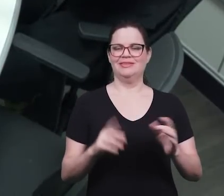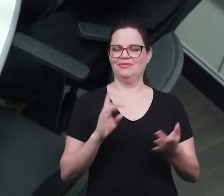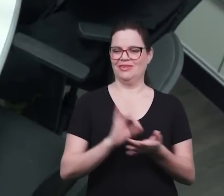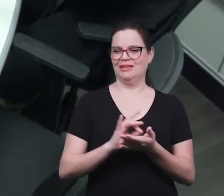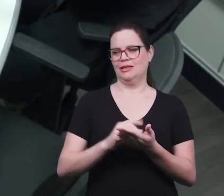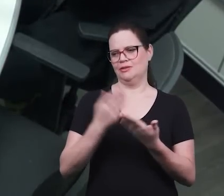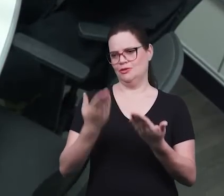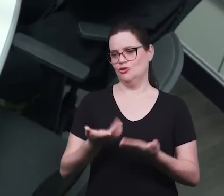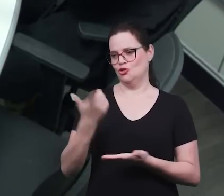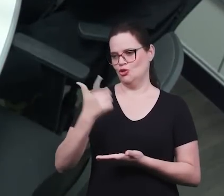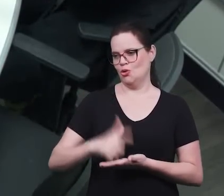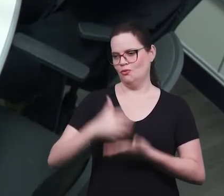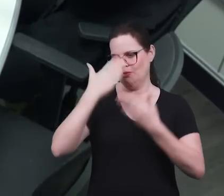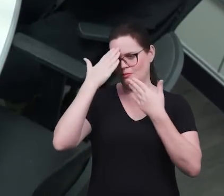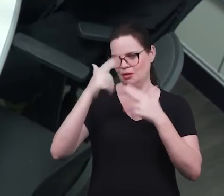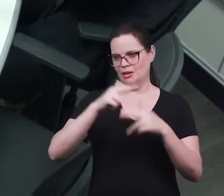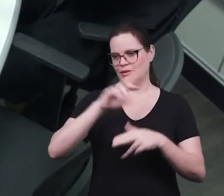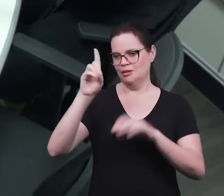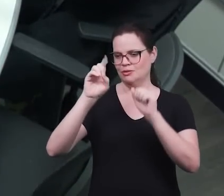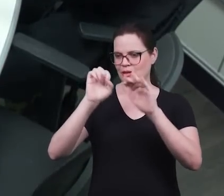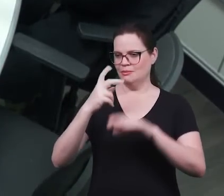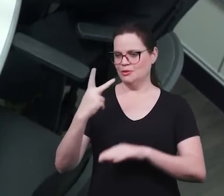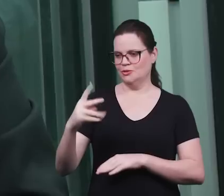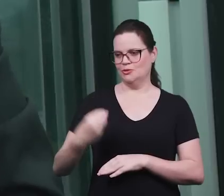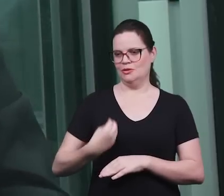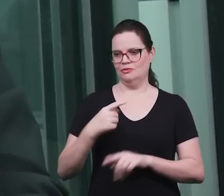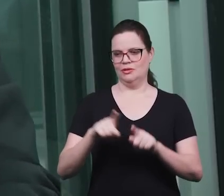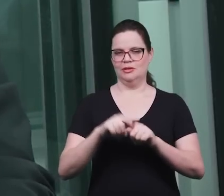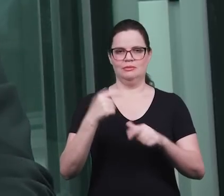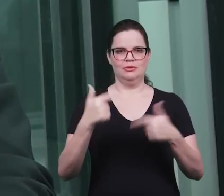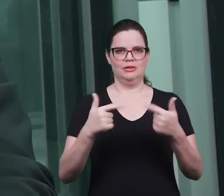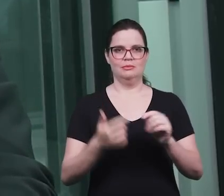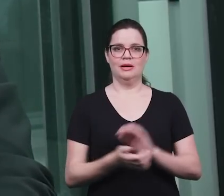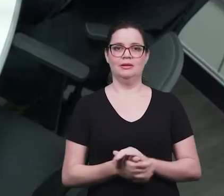João, mais uma vez, muito obrigado. Deus abençoe sua vida e o seu trabalho. Amém.